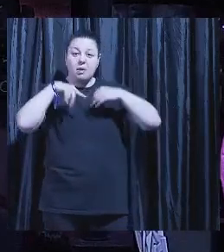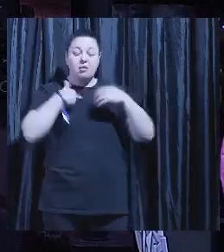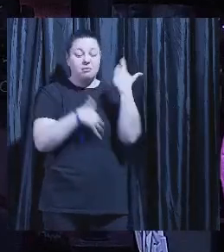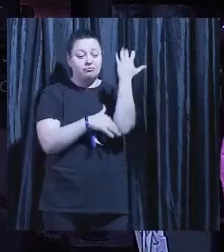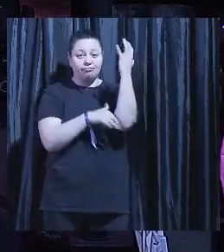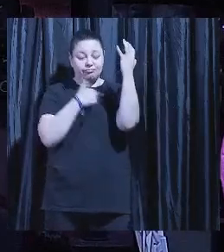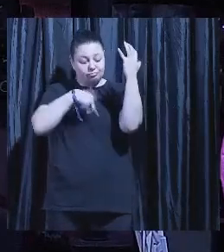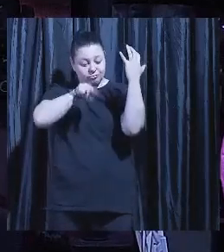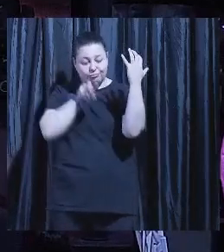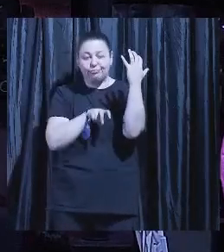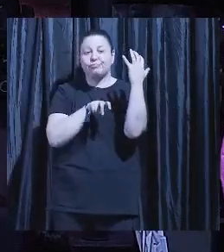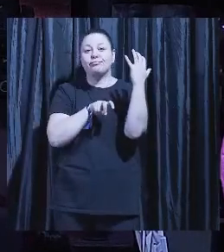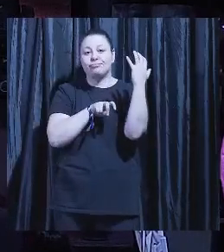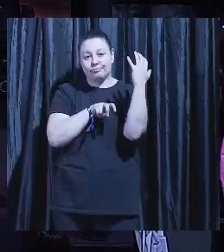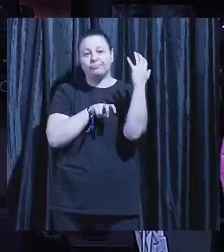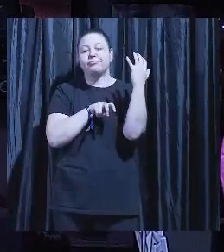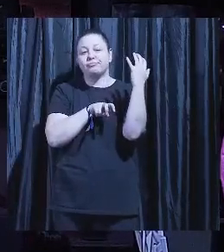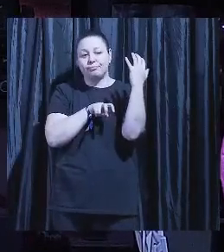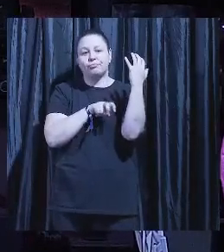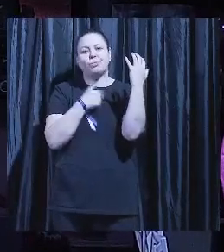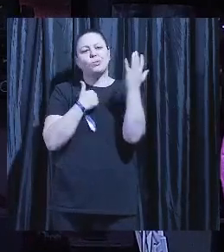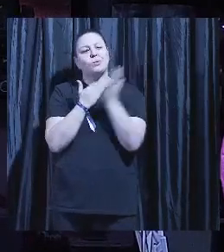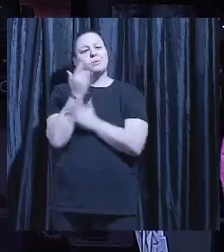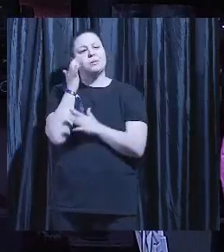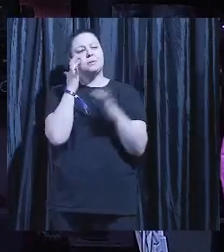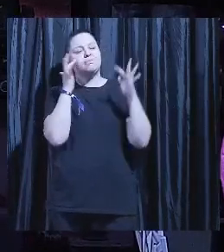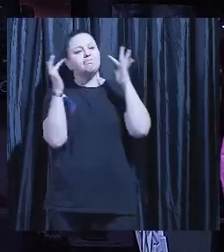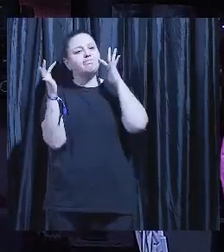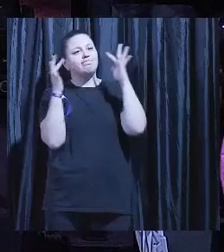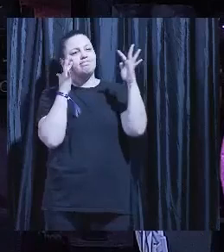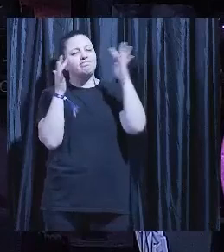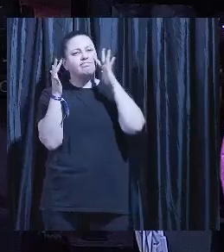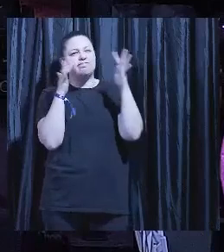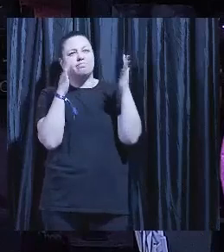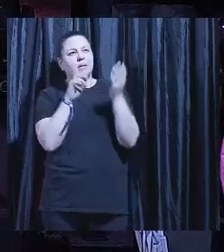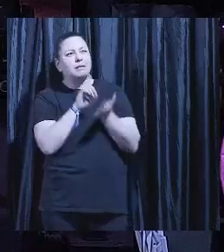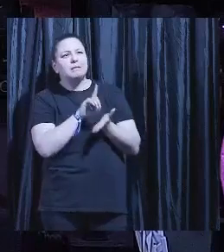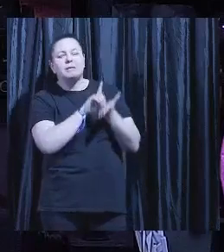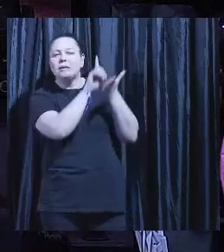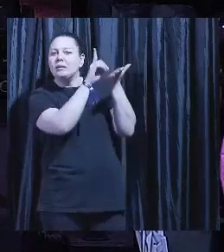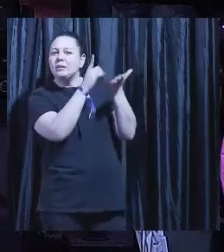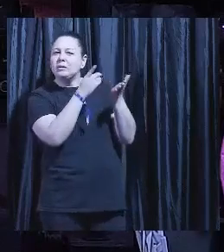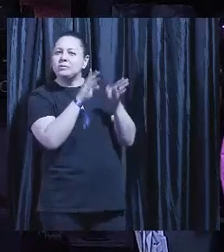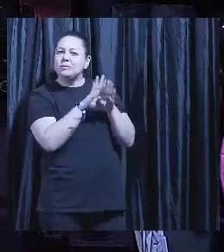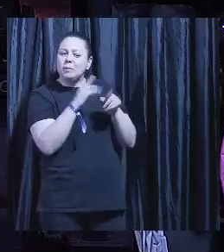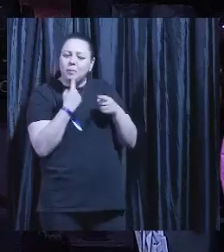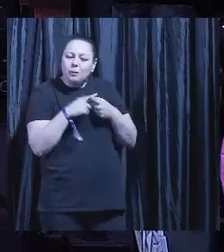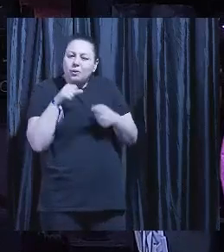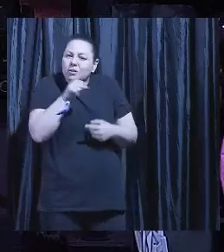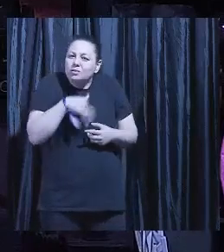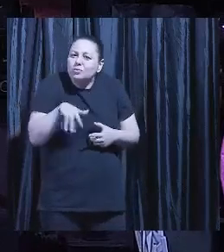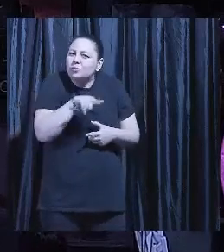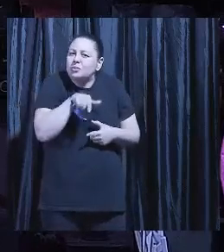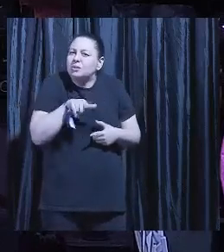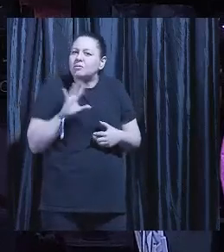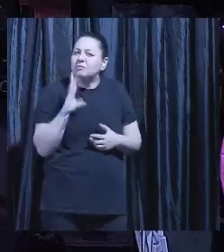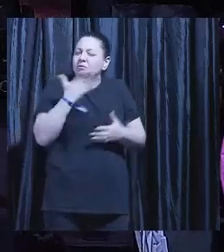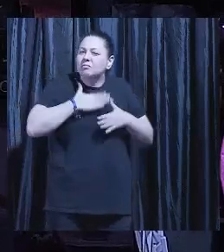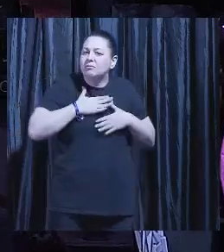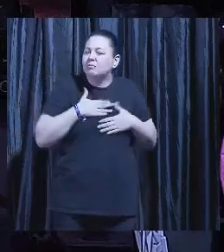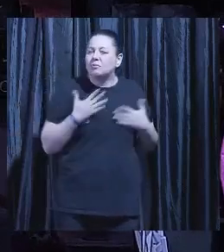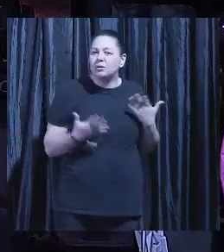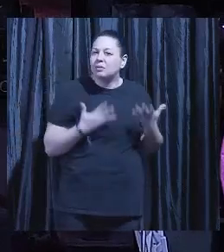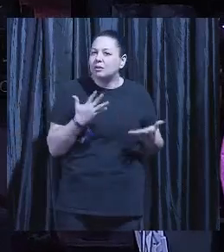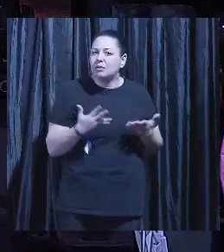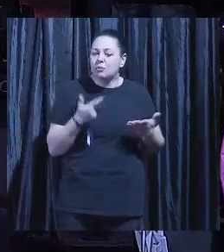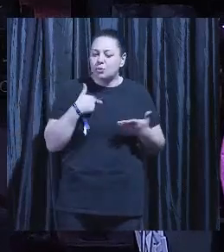da árvore. E aí comecei a perguntar para Deus e para mim mesma por que eu estava passando por aquilo. E por que eu